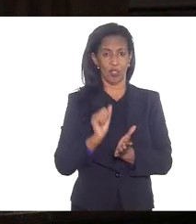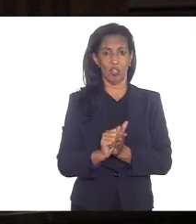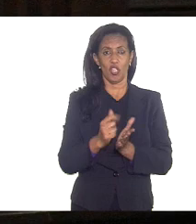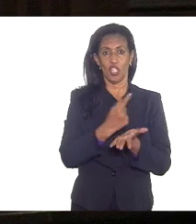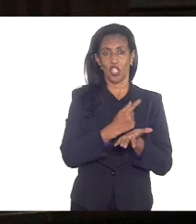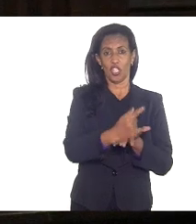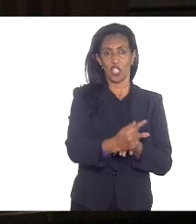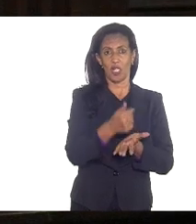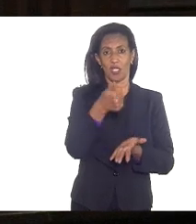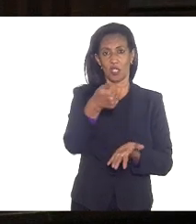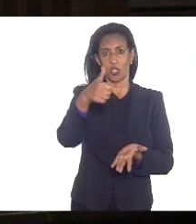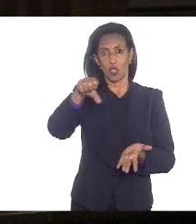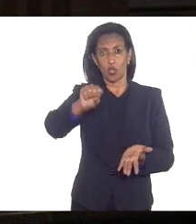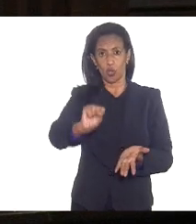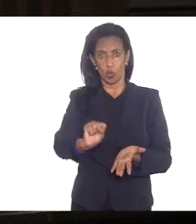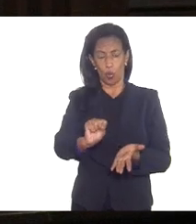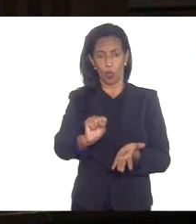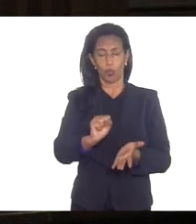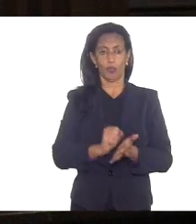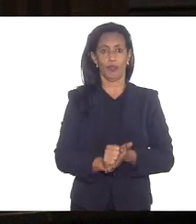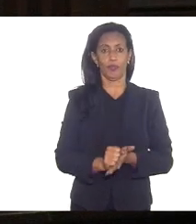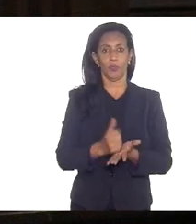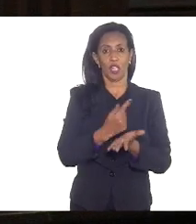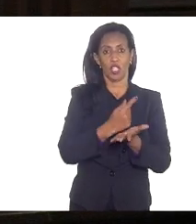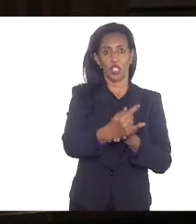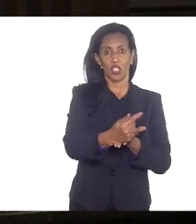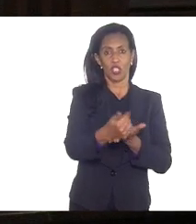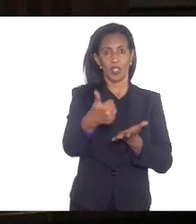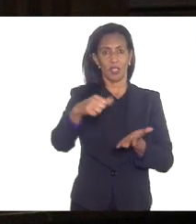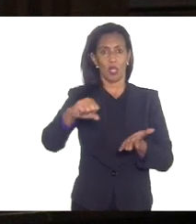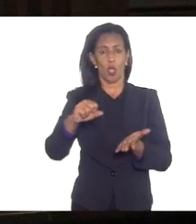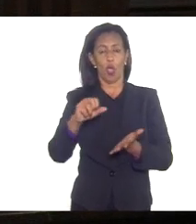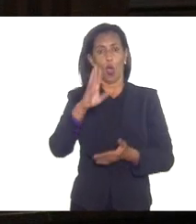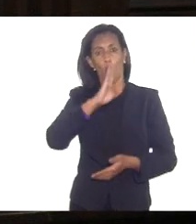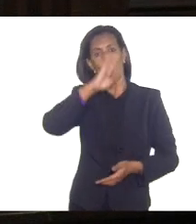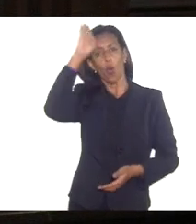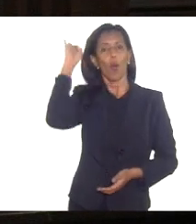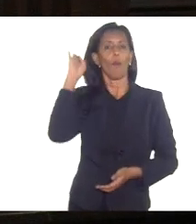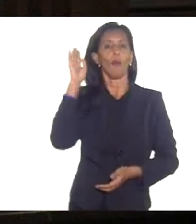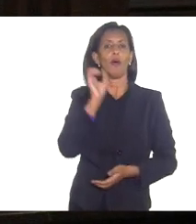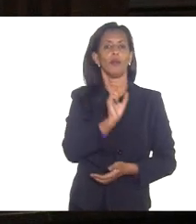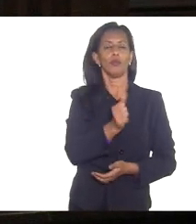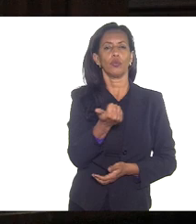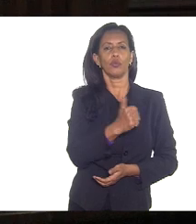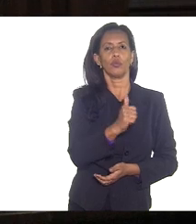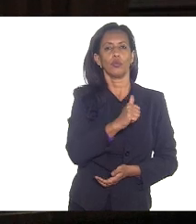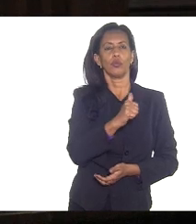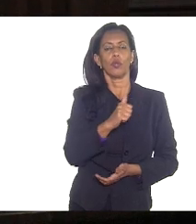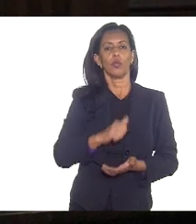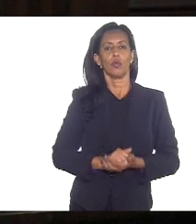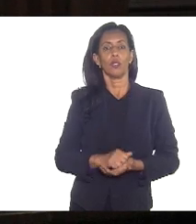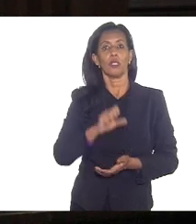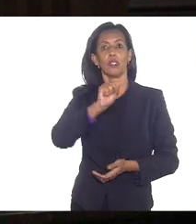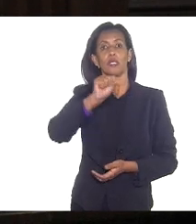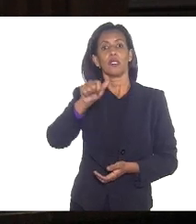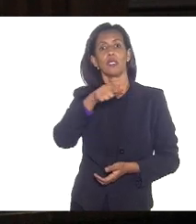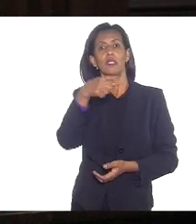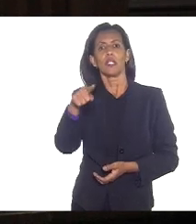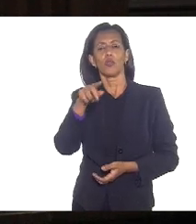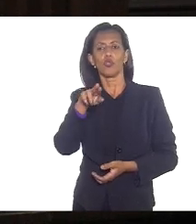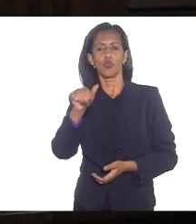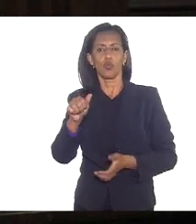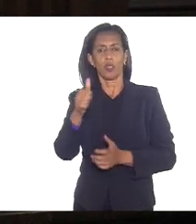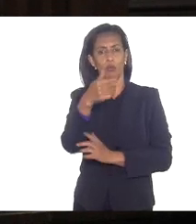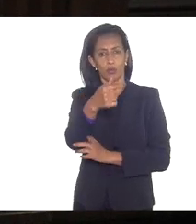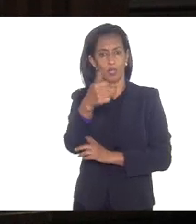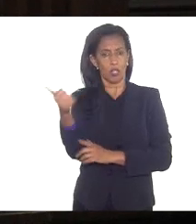Gênesis 18, Gênesis 19, Romanos 1, do 18 ao 33, São Judas Tadeu 1, do 7 ao